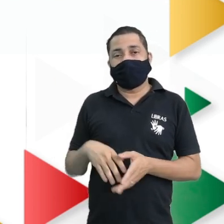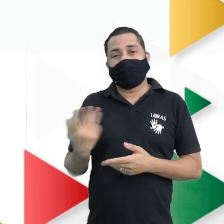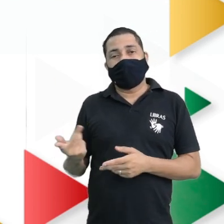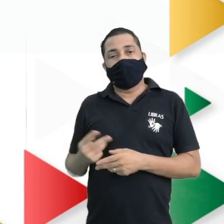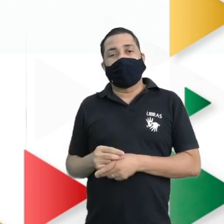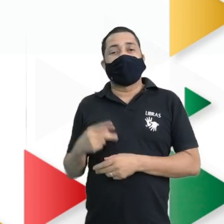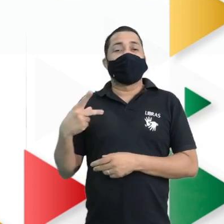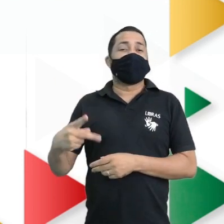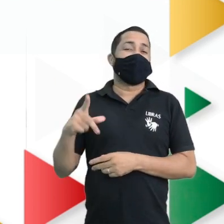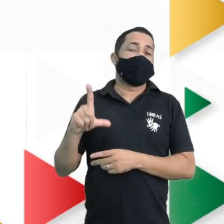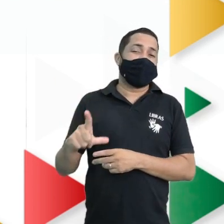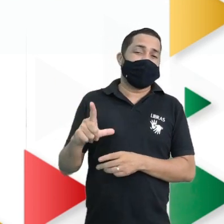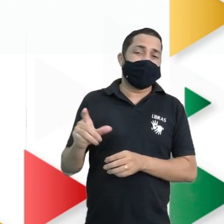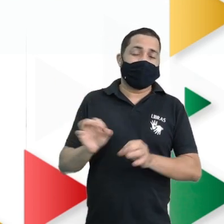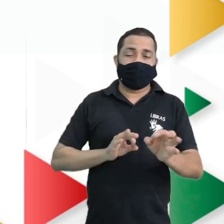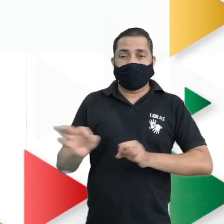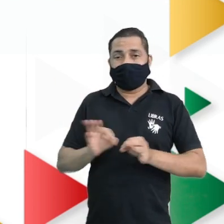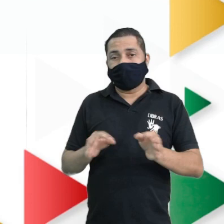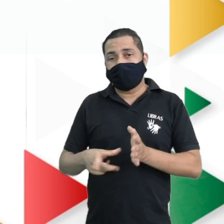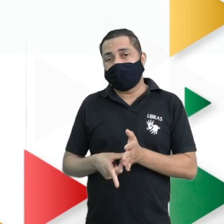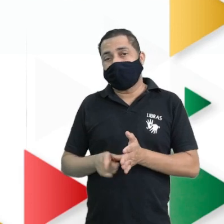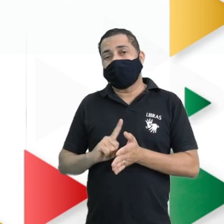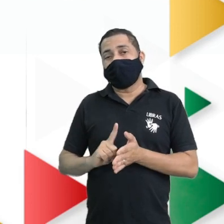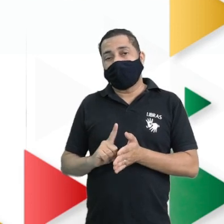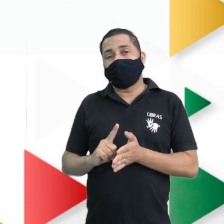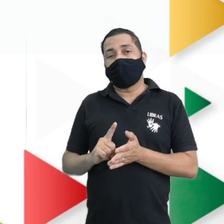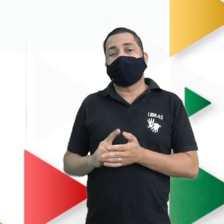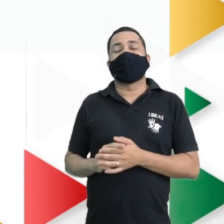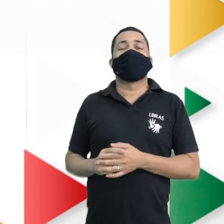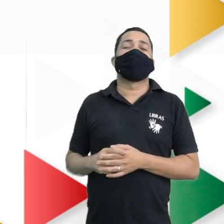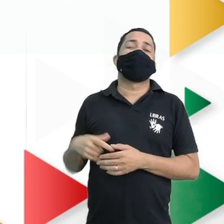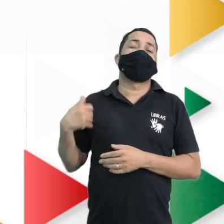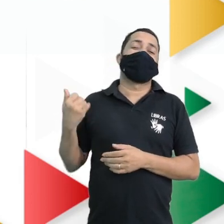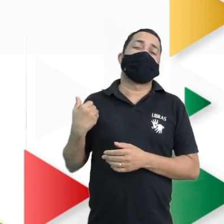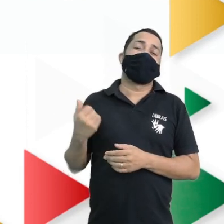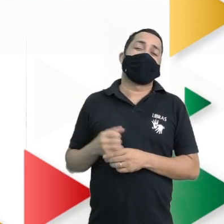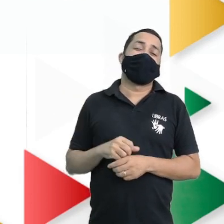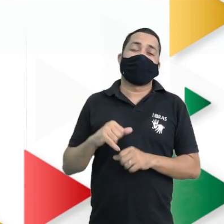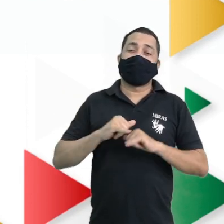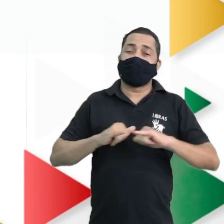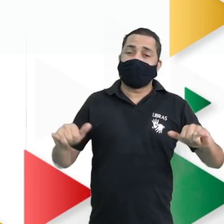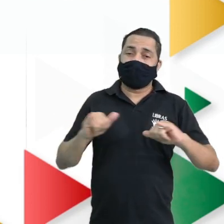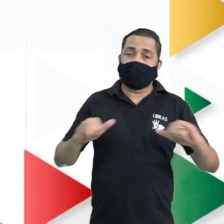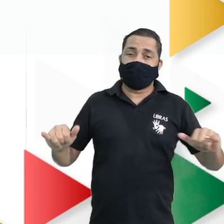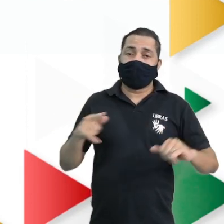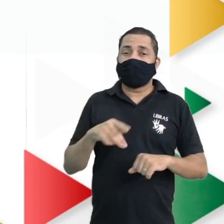apresentou um projeto de antecipação da maioridade do imperador, declarando Dom Pedro